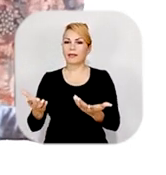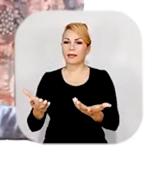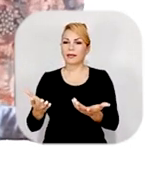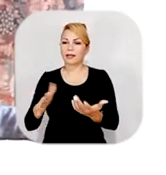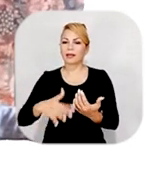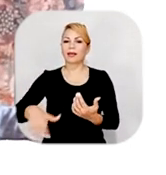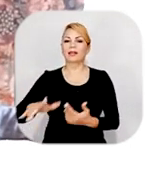vai